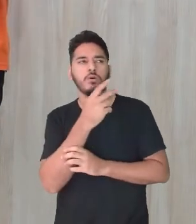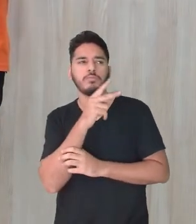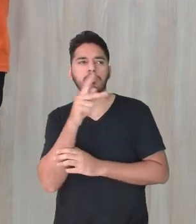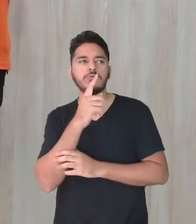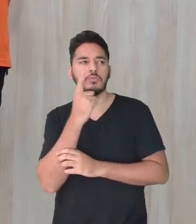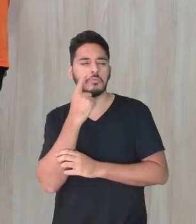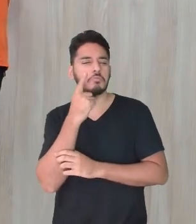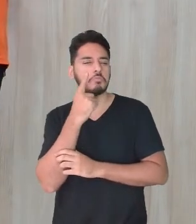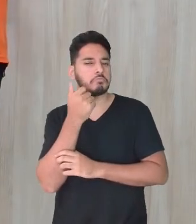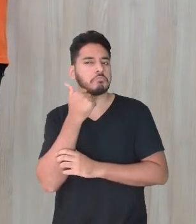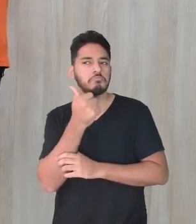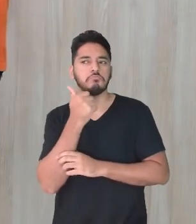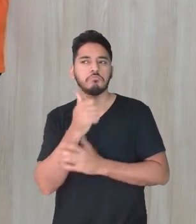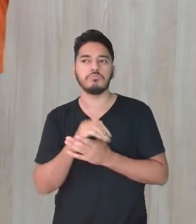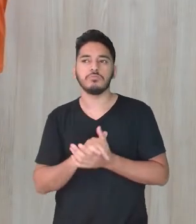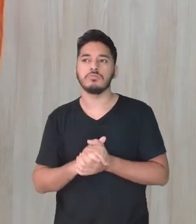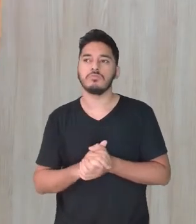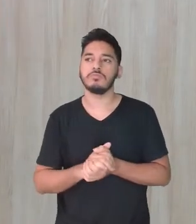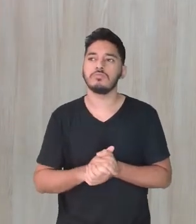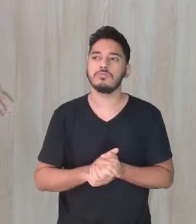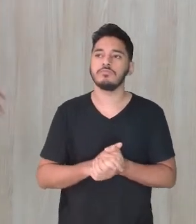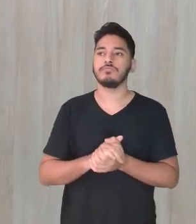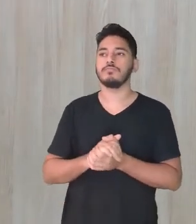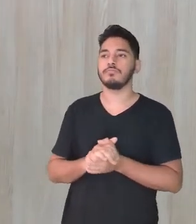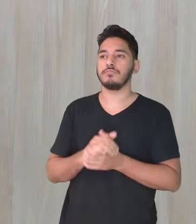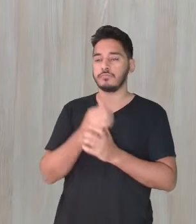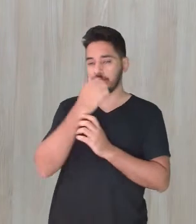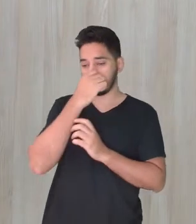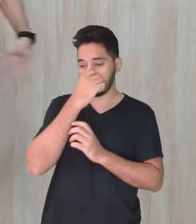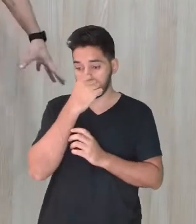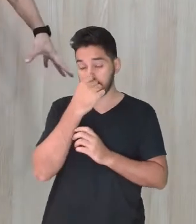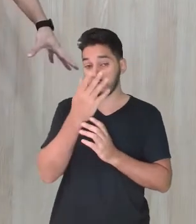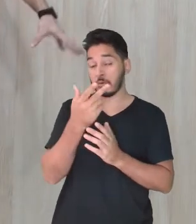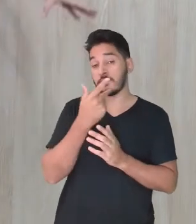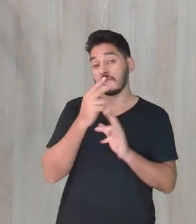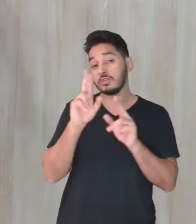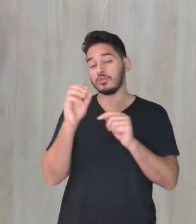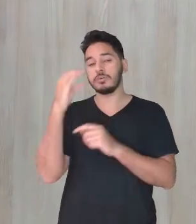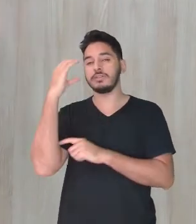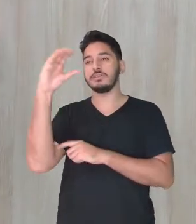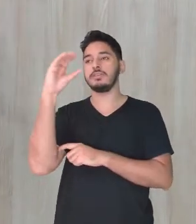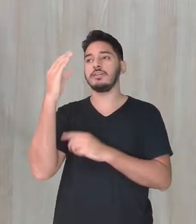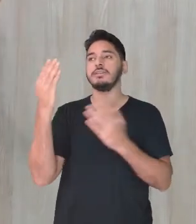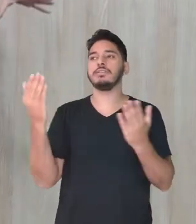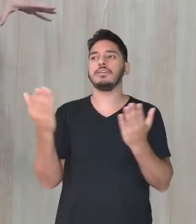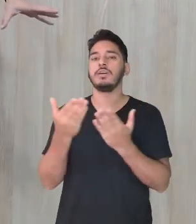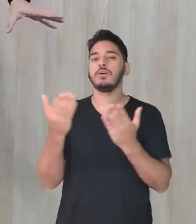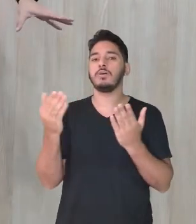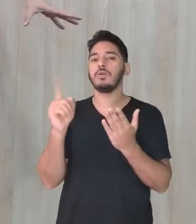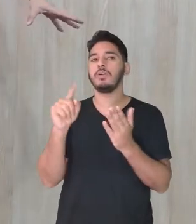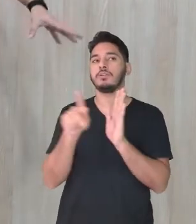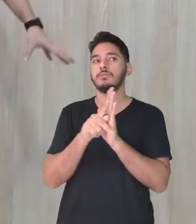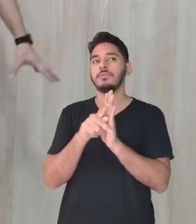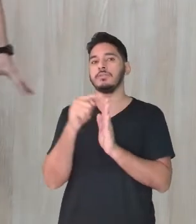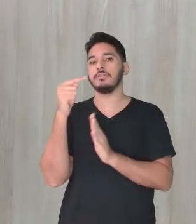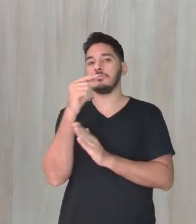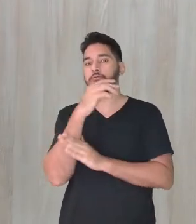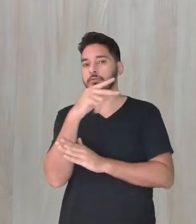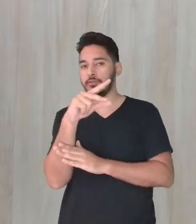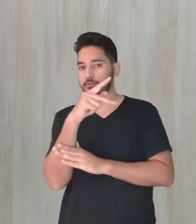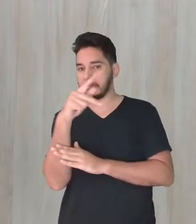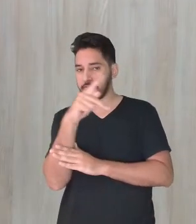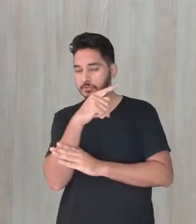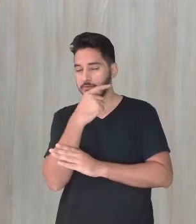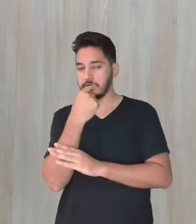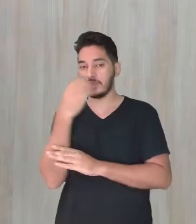tá atentíssima. E vocês aí também. Então, ó, quando a gente fala de ciência, e aí chegou uma parte que é da professora também, a gente fala de